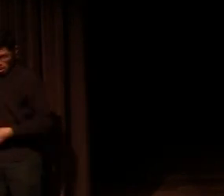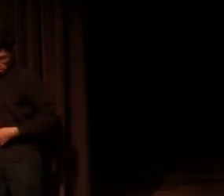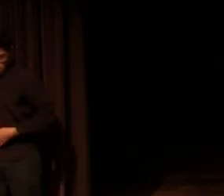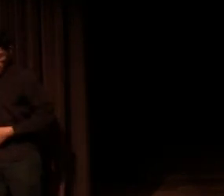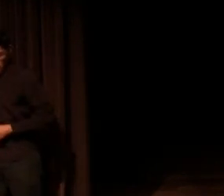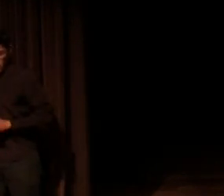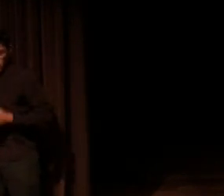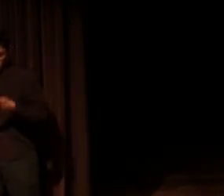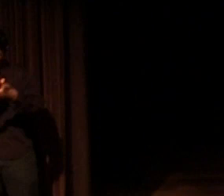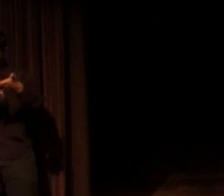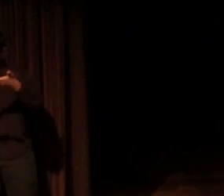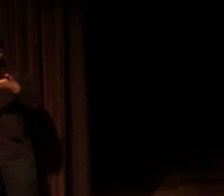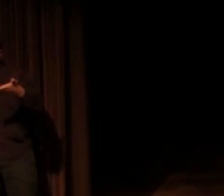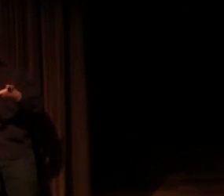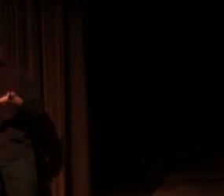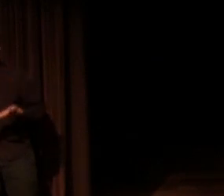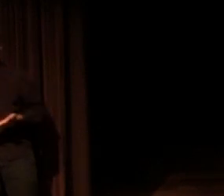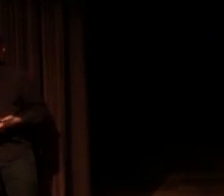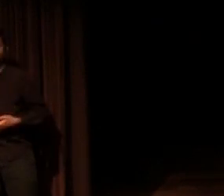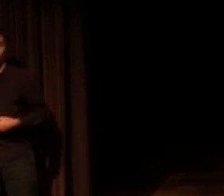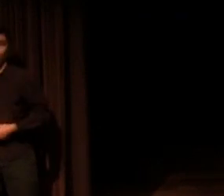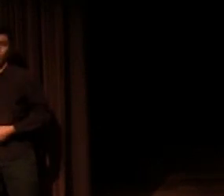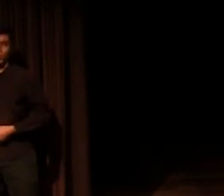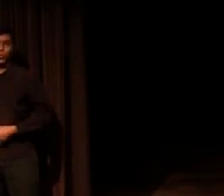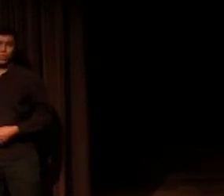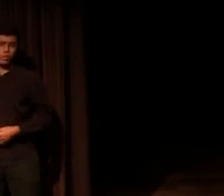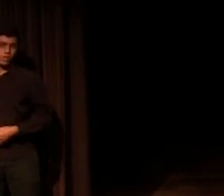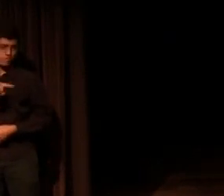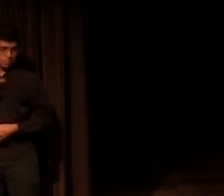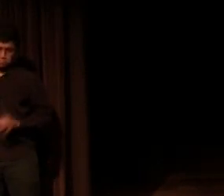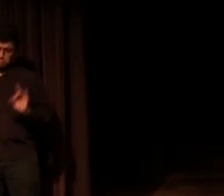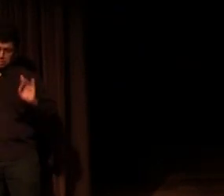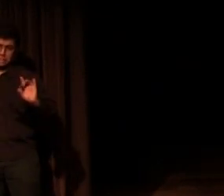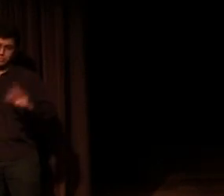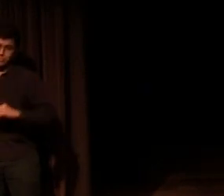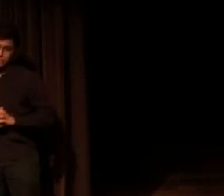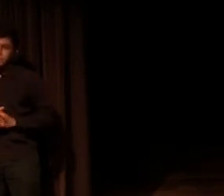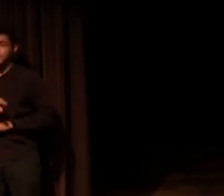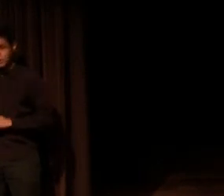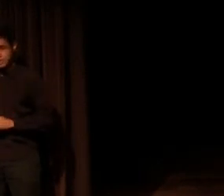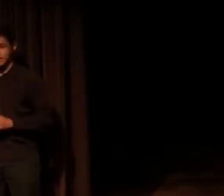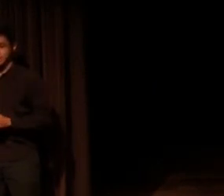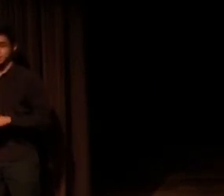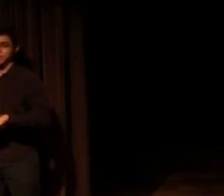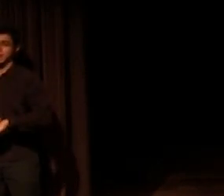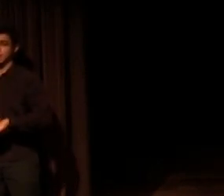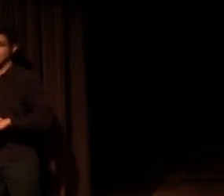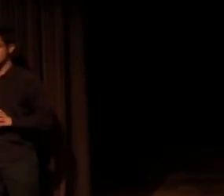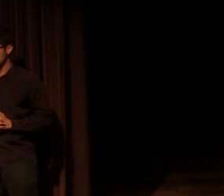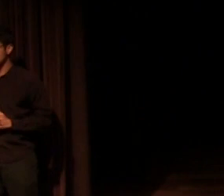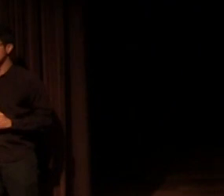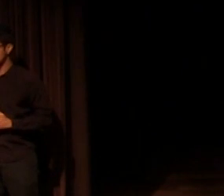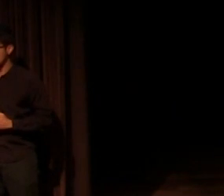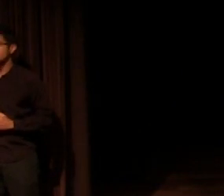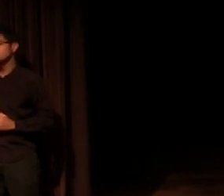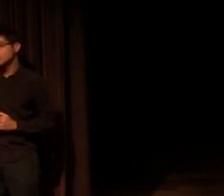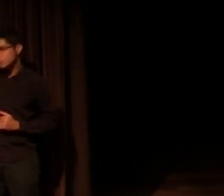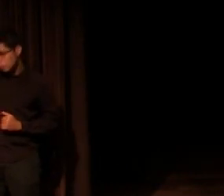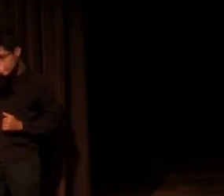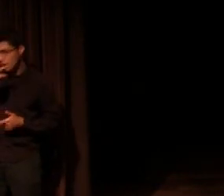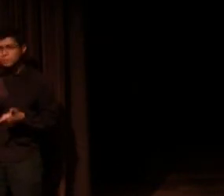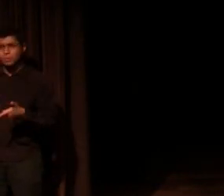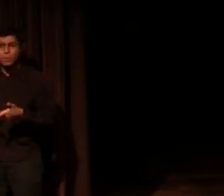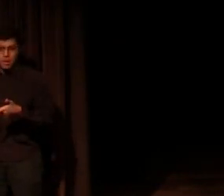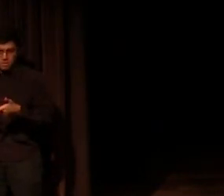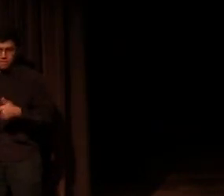e um processo de inclusão de garantia de acesso como vocês fizeram com as dificuldades de igualdade que nós temos na cidade de são paulo